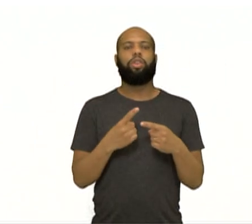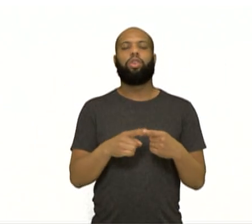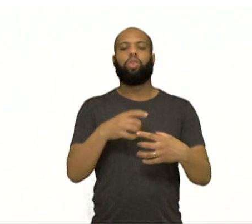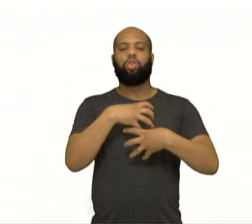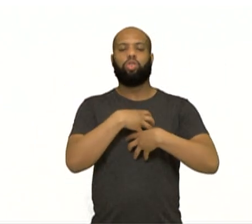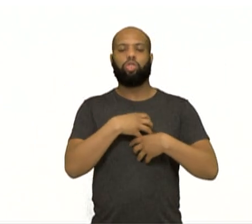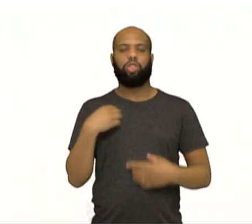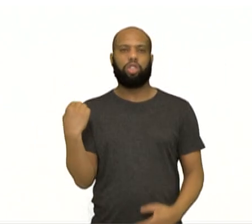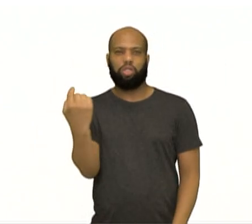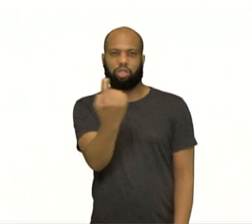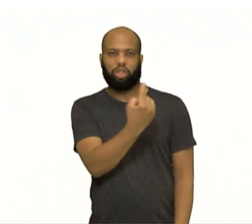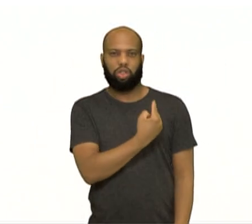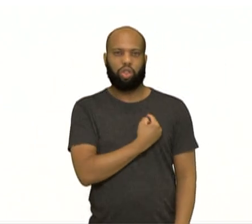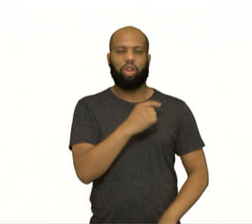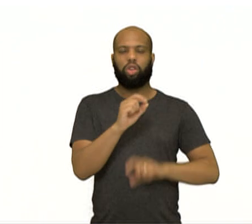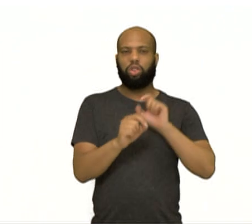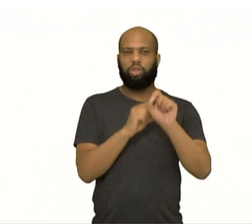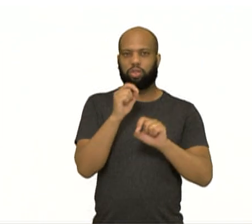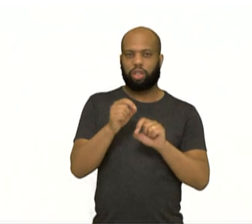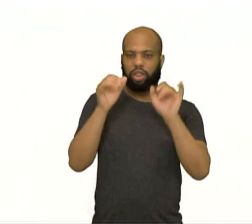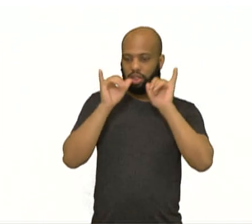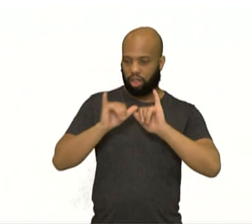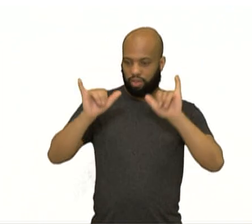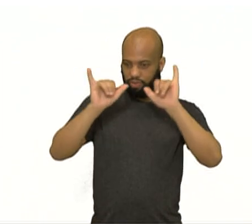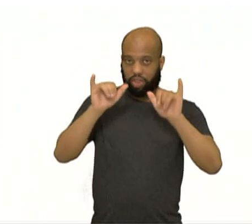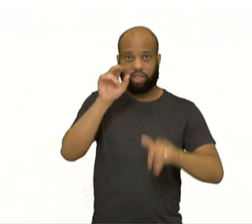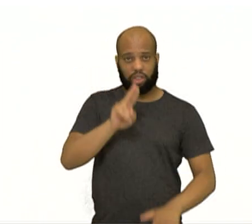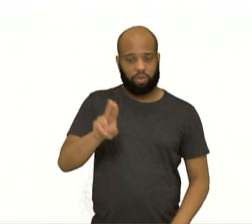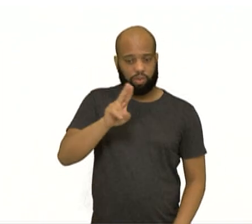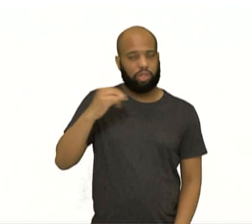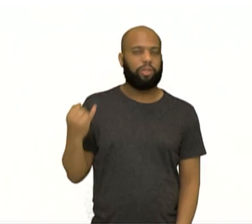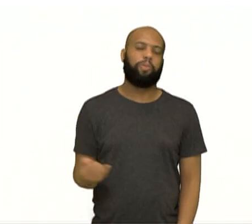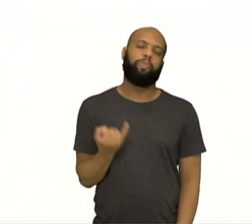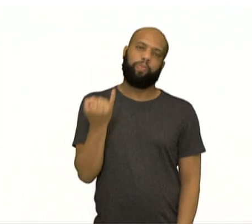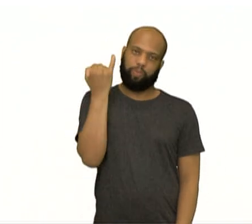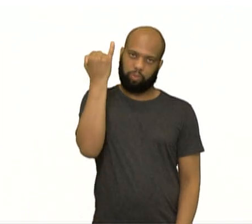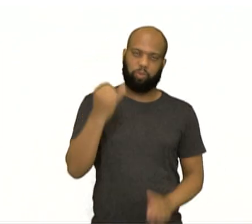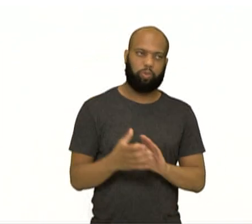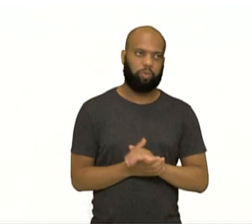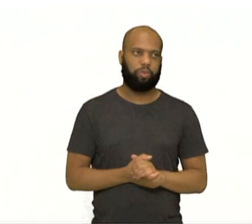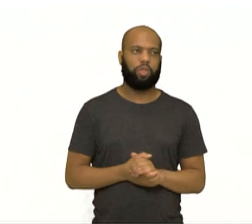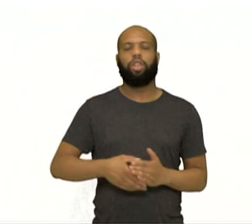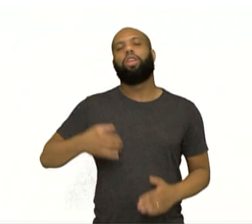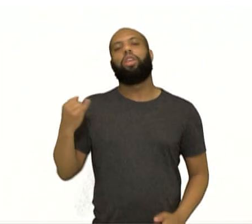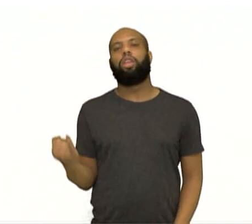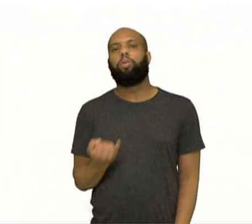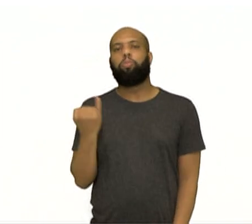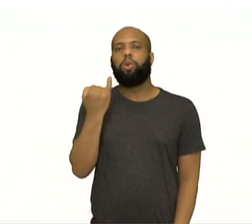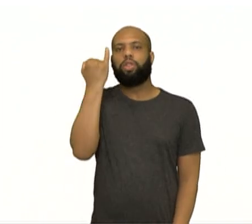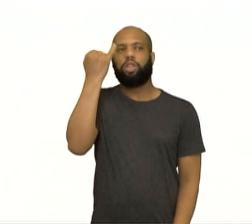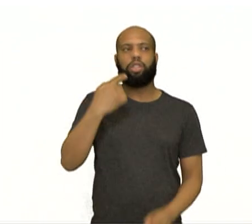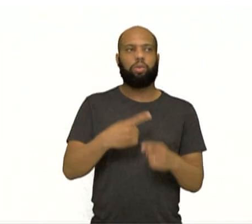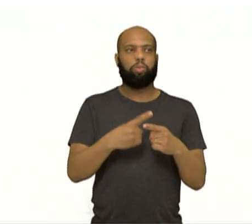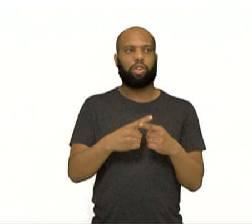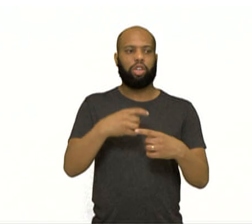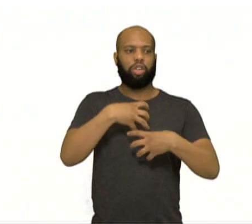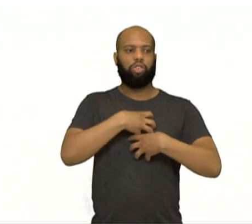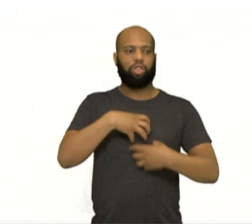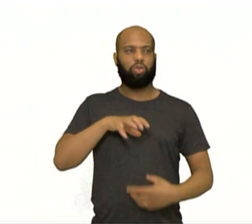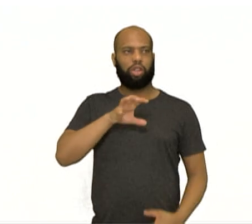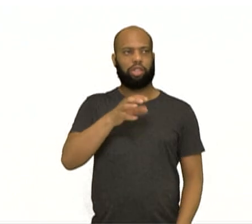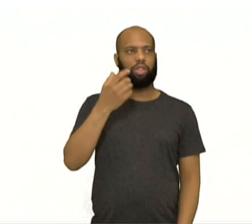nós informamos, que nós utilizamos, é muito importante. É importante para que a gente consiga